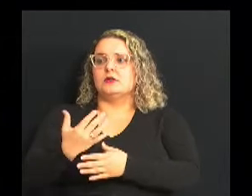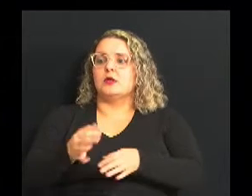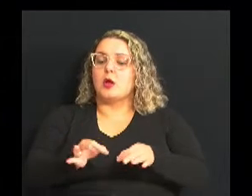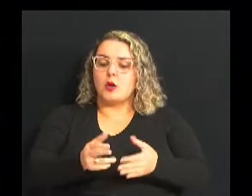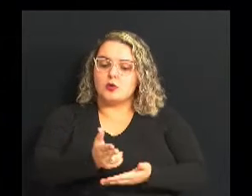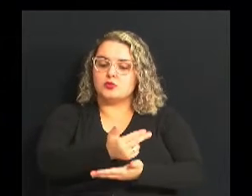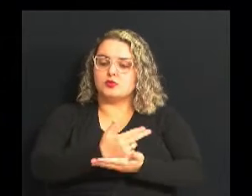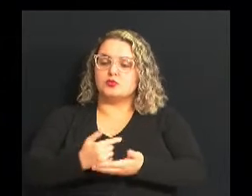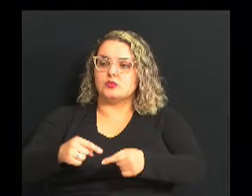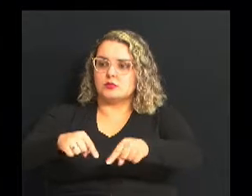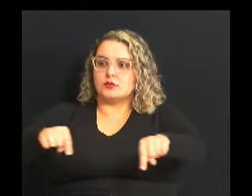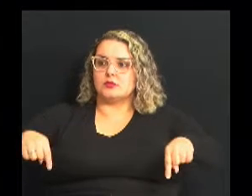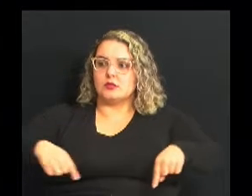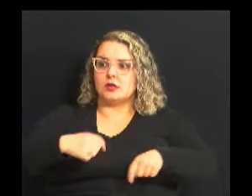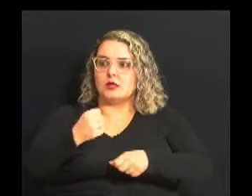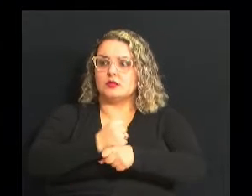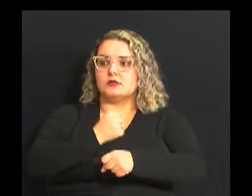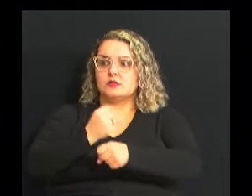usar nas reformas e